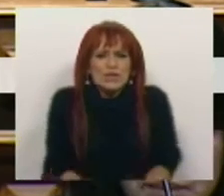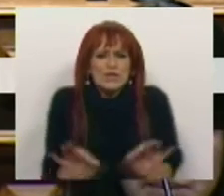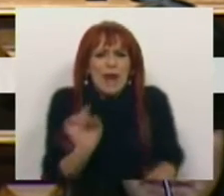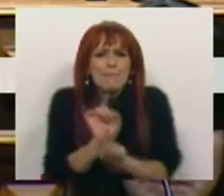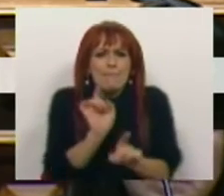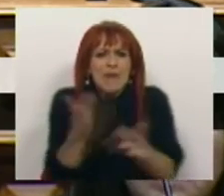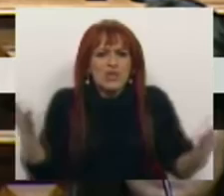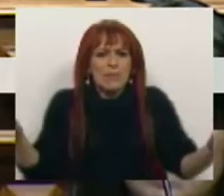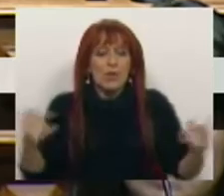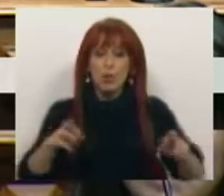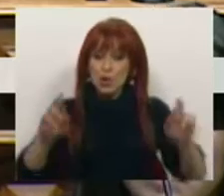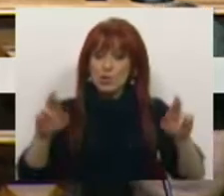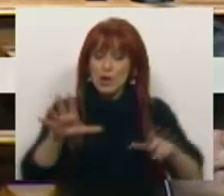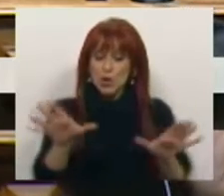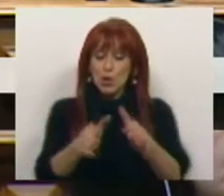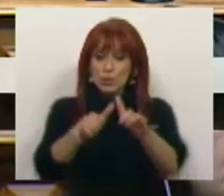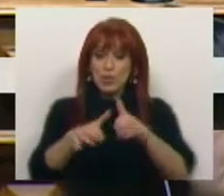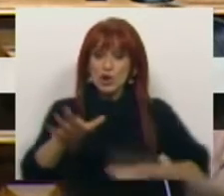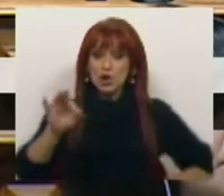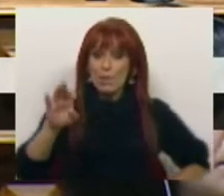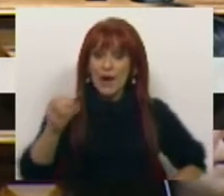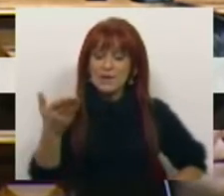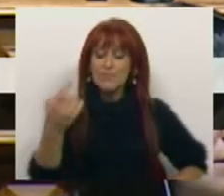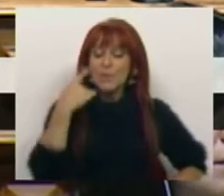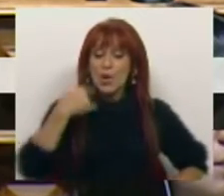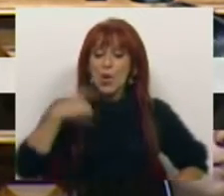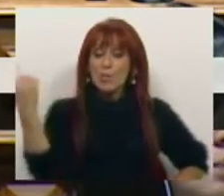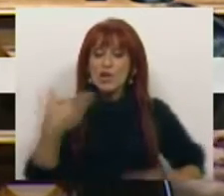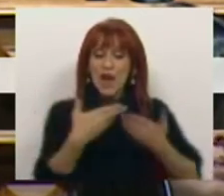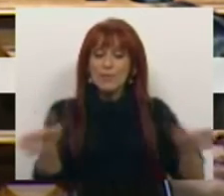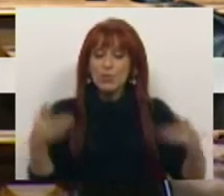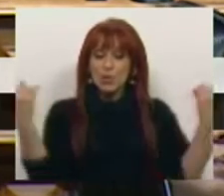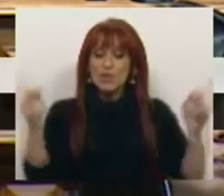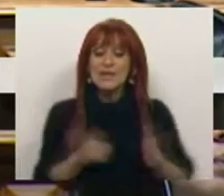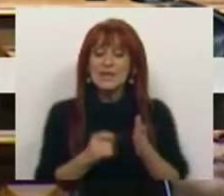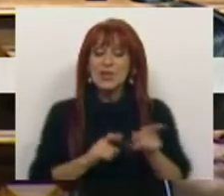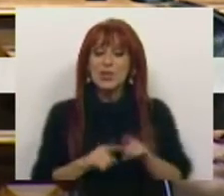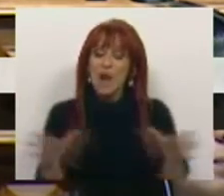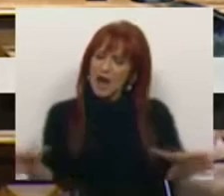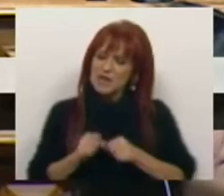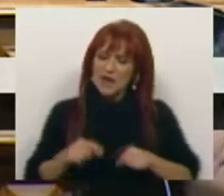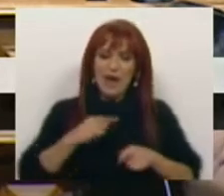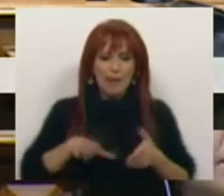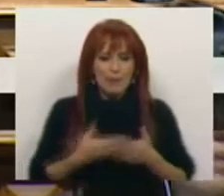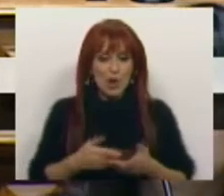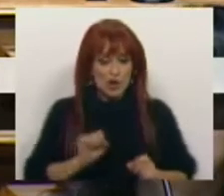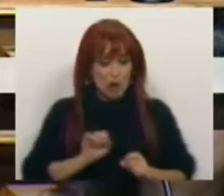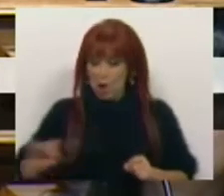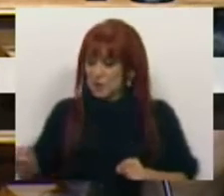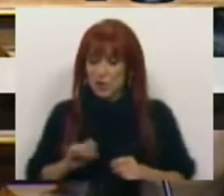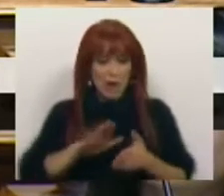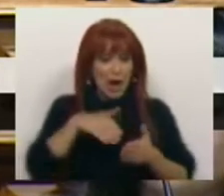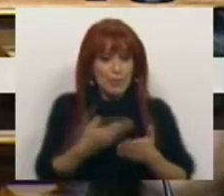na mesma. Espero que o Grupo Parlamentar do PS mostre a abertura necessária para acolher as nossas propostas, que são